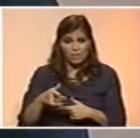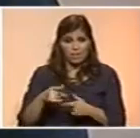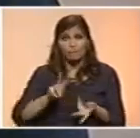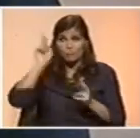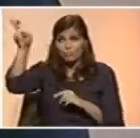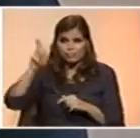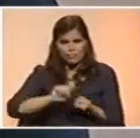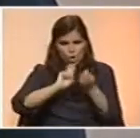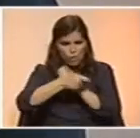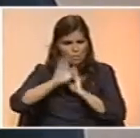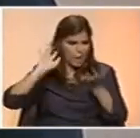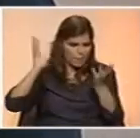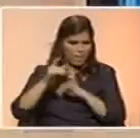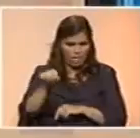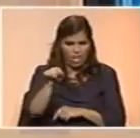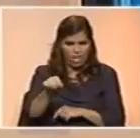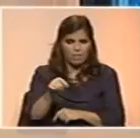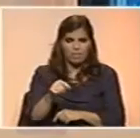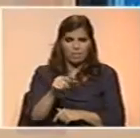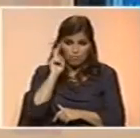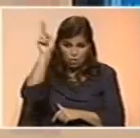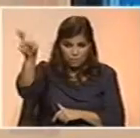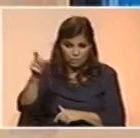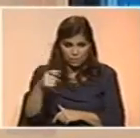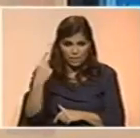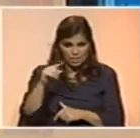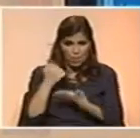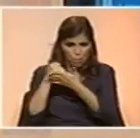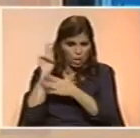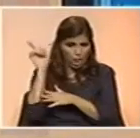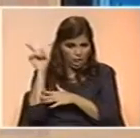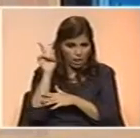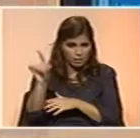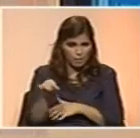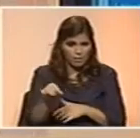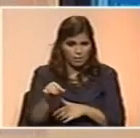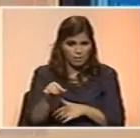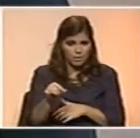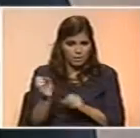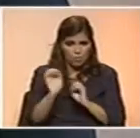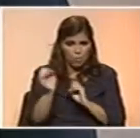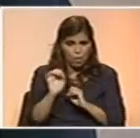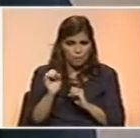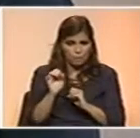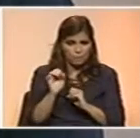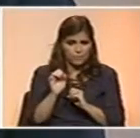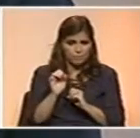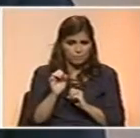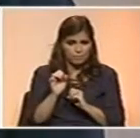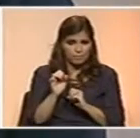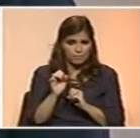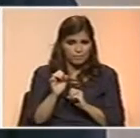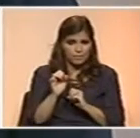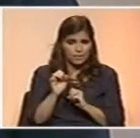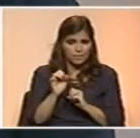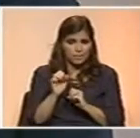mudança de ambiente. E teve algum tipo de apoio lá também, deste género, na altura, ou ainda não existia? SN